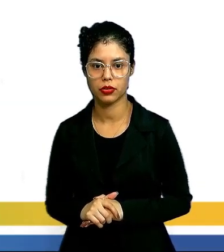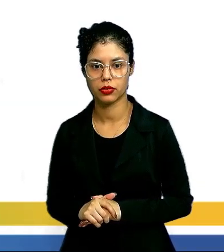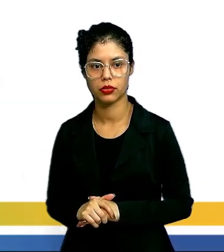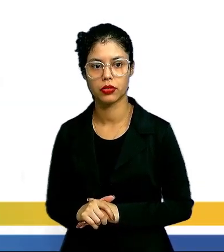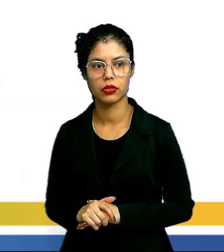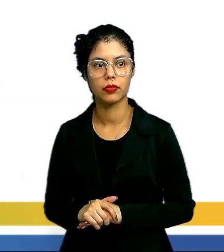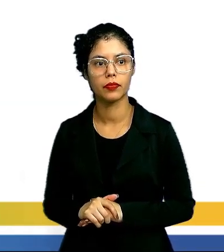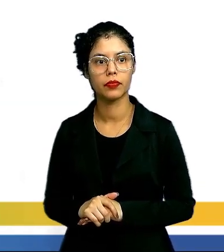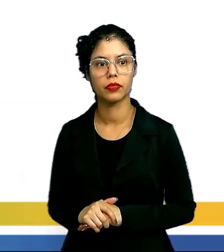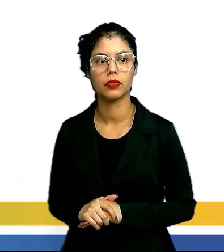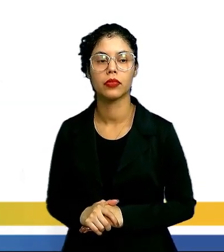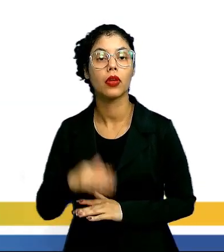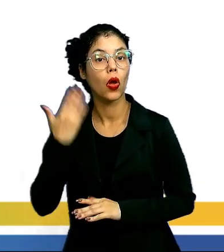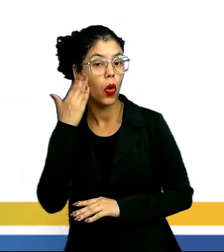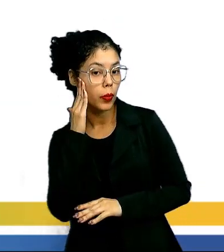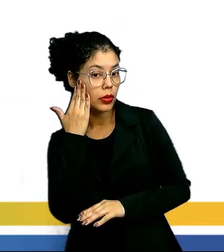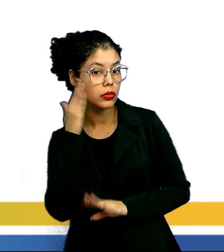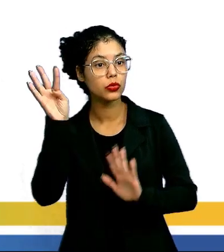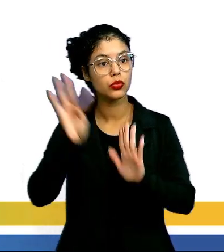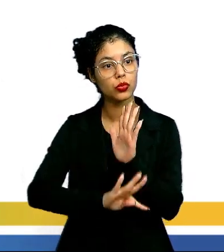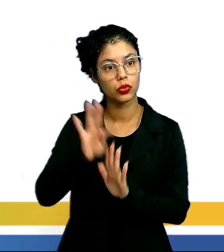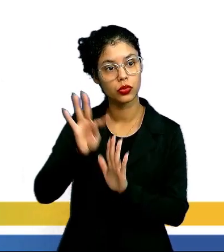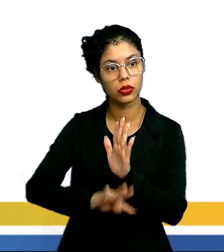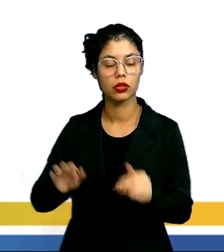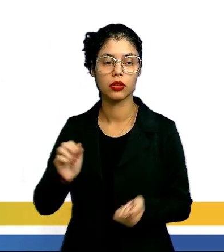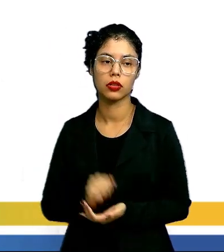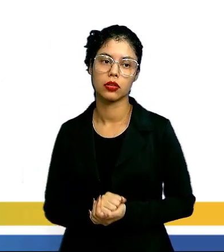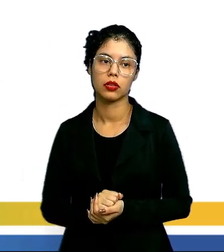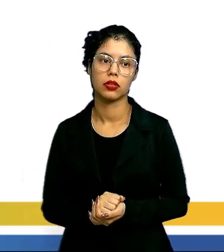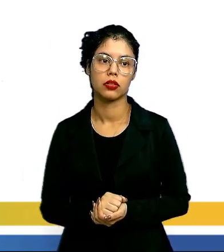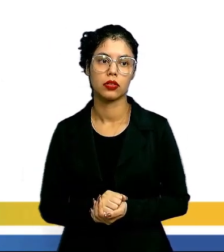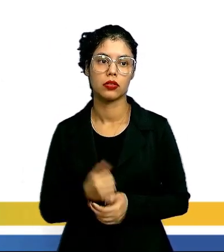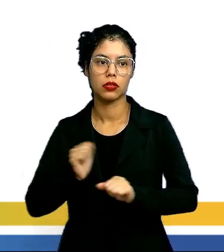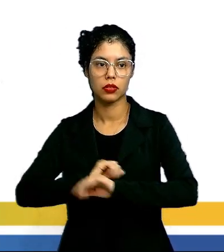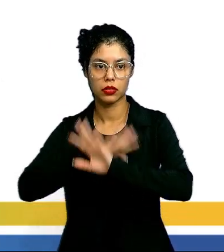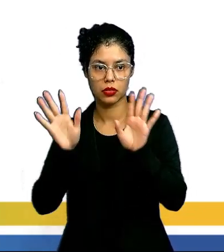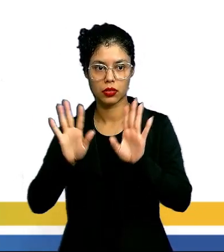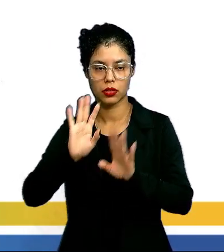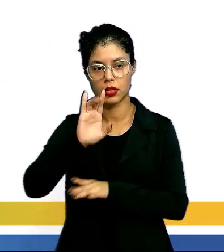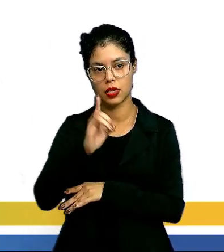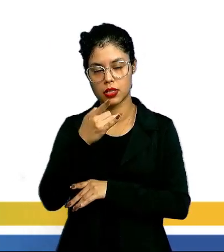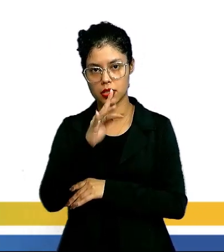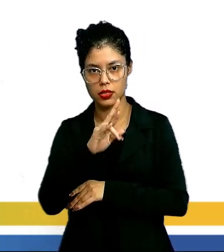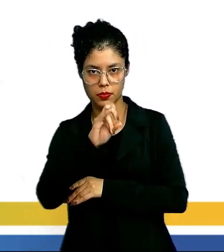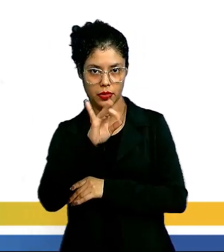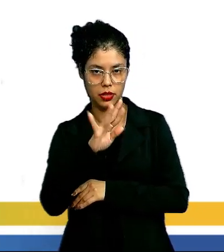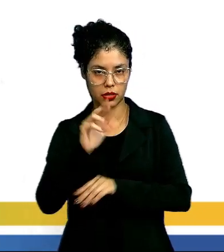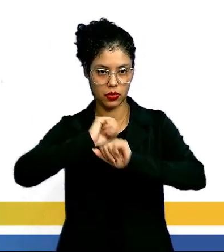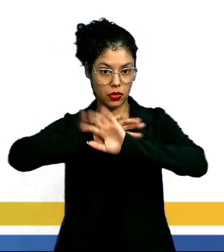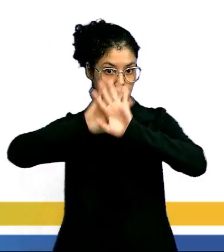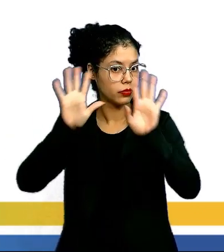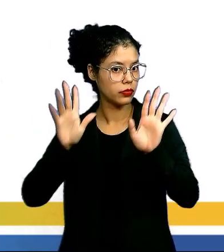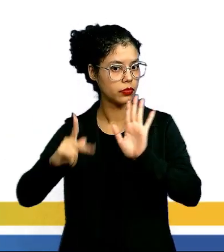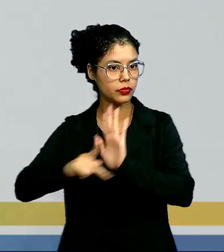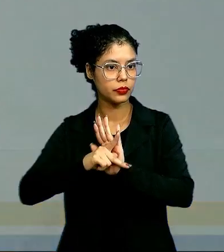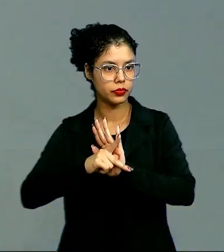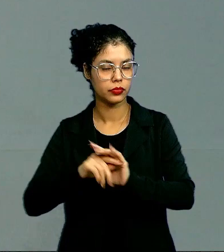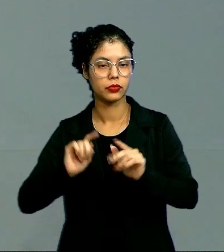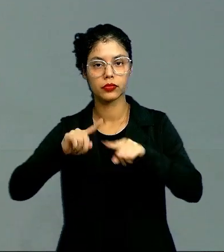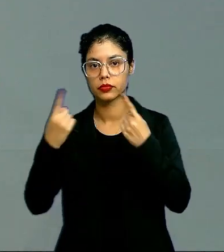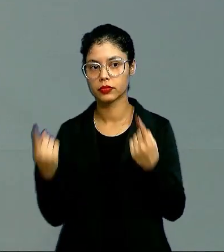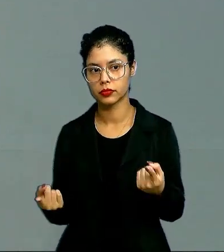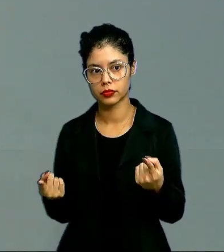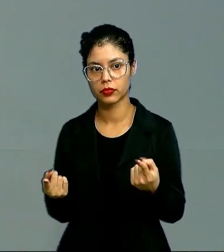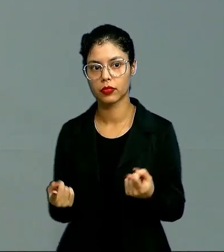linguagem. E aí, nesse texto, nós também temos a compreensão textual, porque está claro dentro do texto.